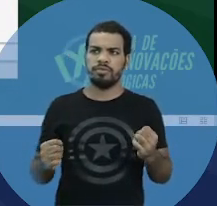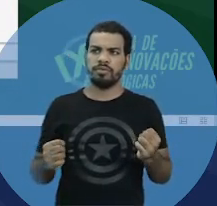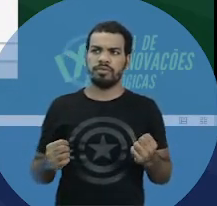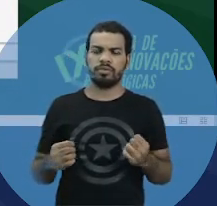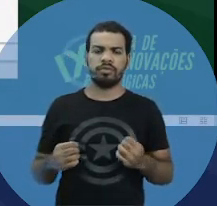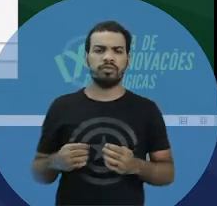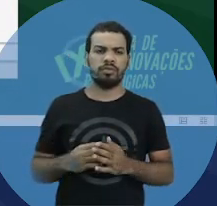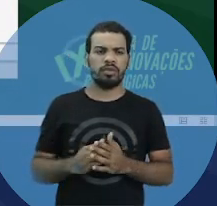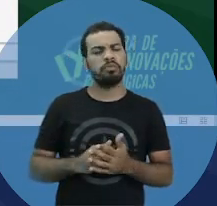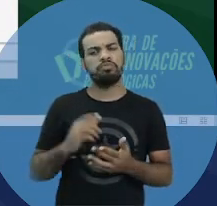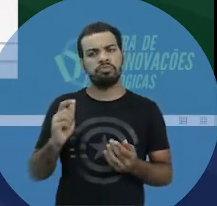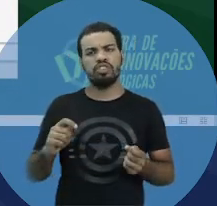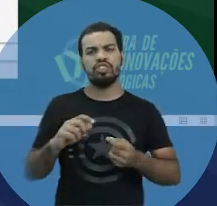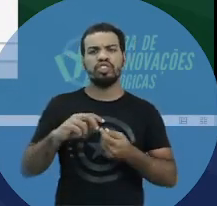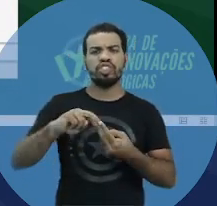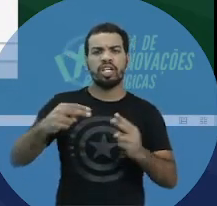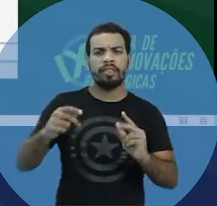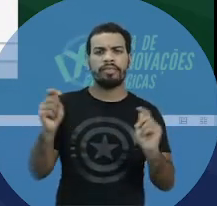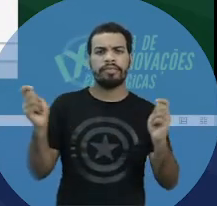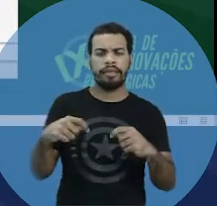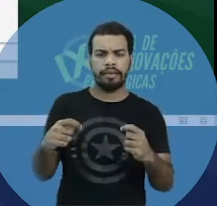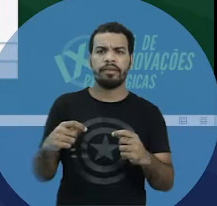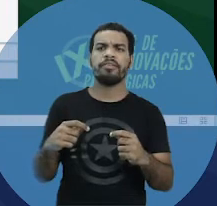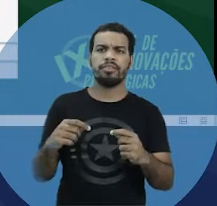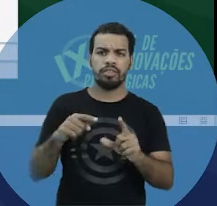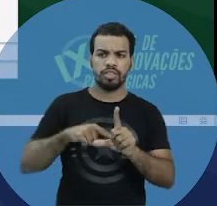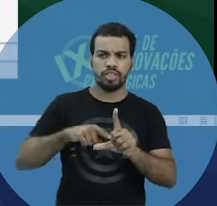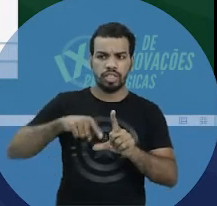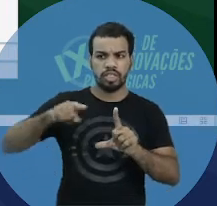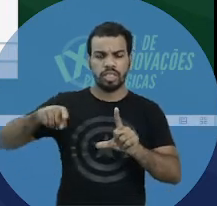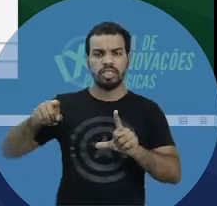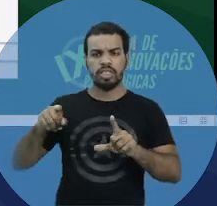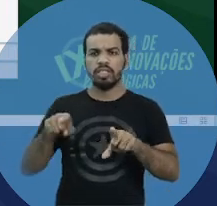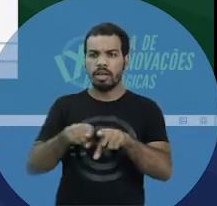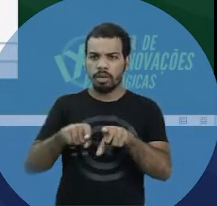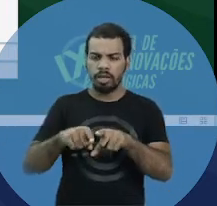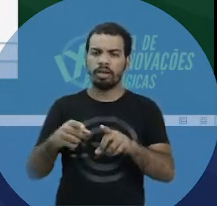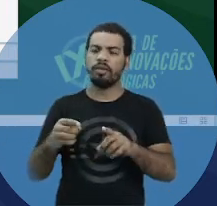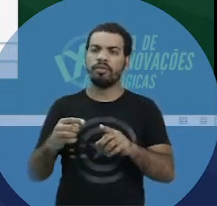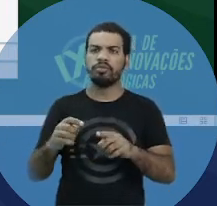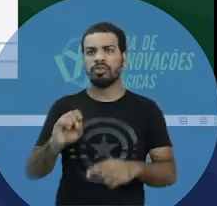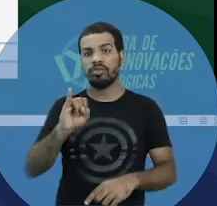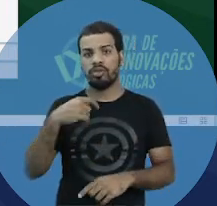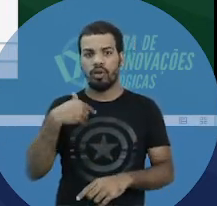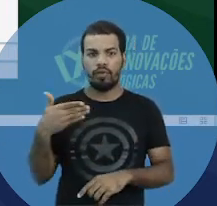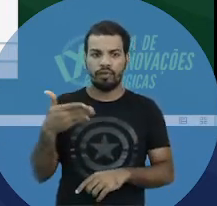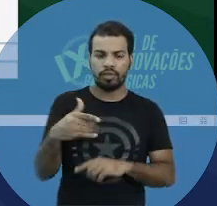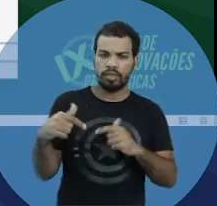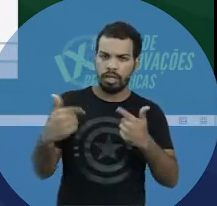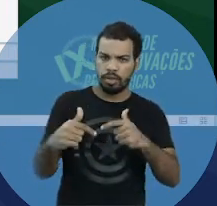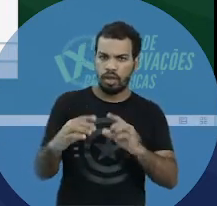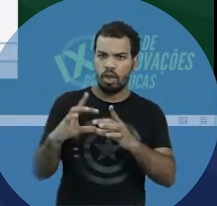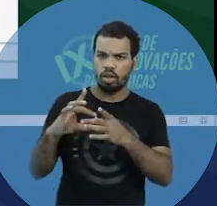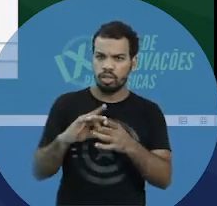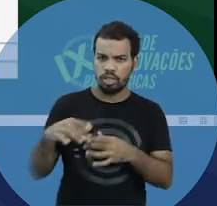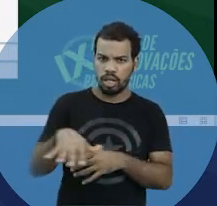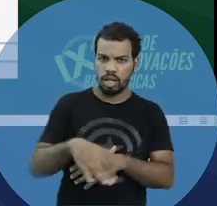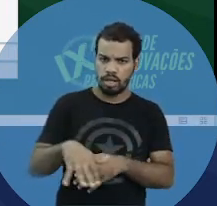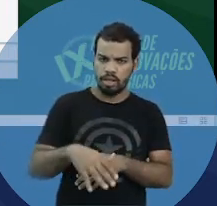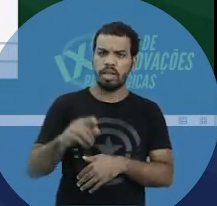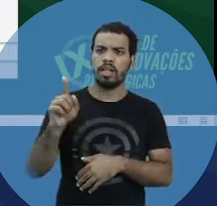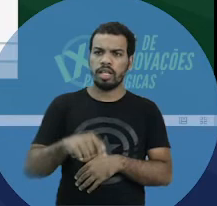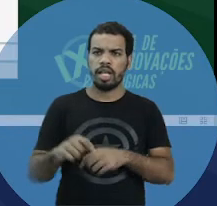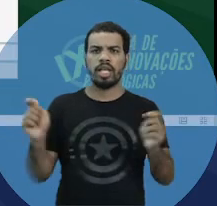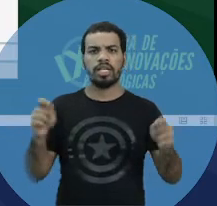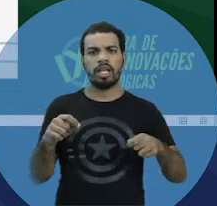da genética. Né? A estatística também está envolvida. Se eu for trabalhar o contexto dessa área, dessa parte, eu posso trabalhar a questão